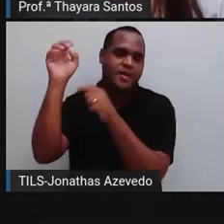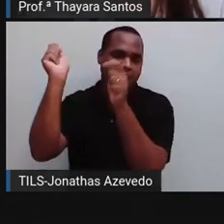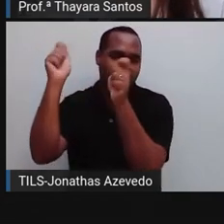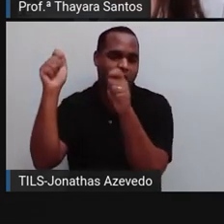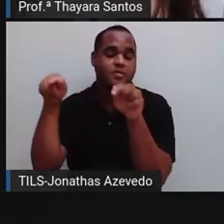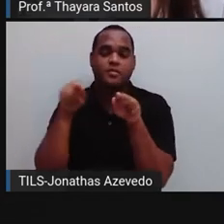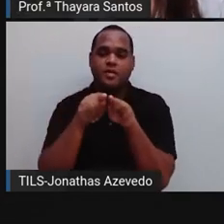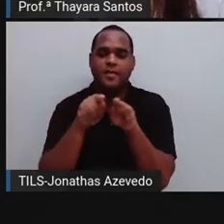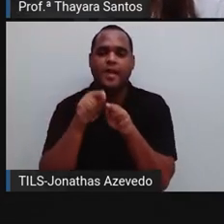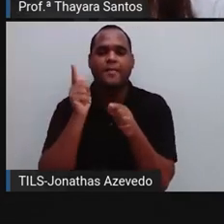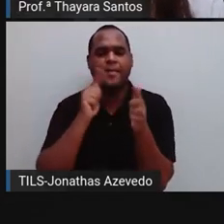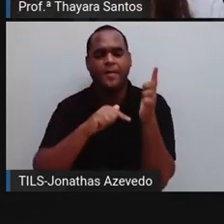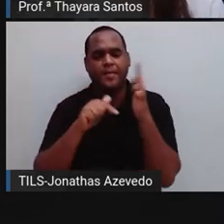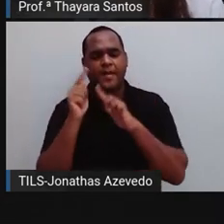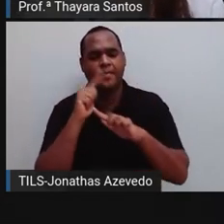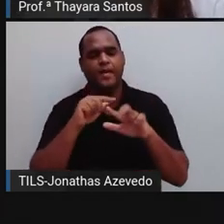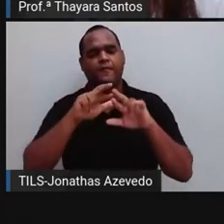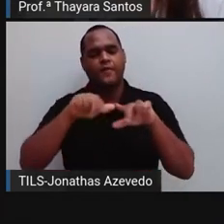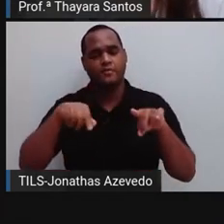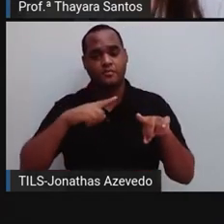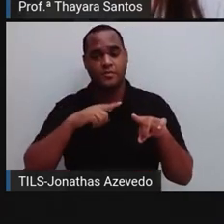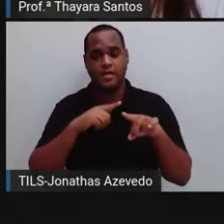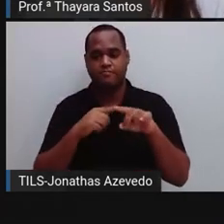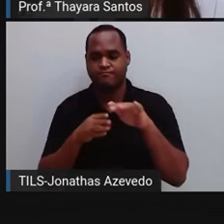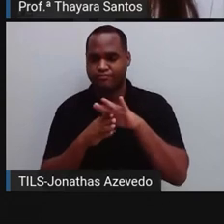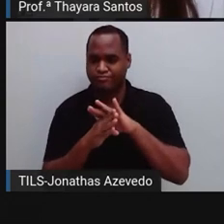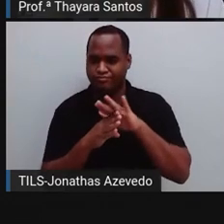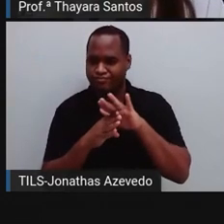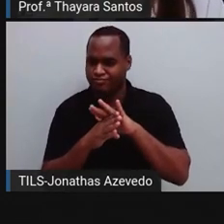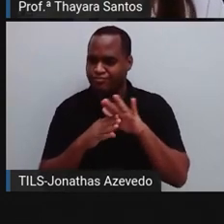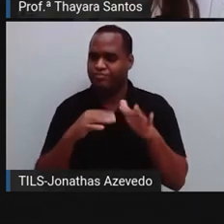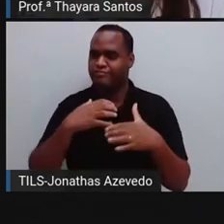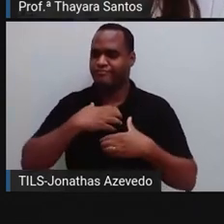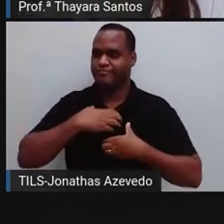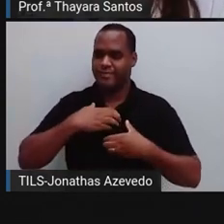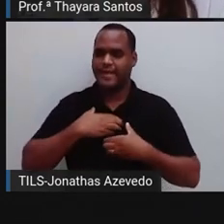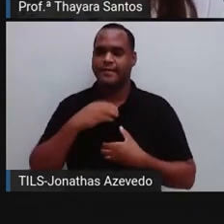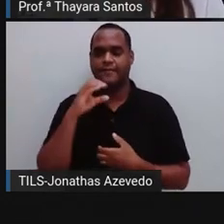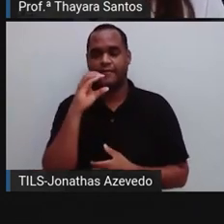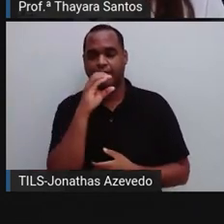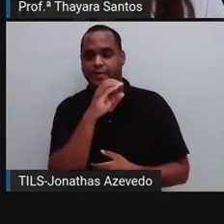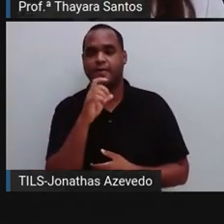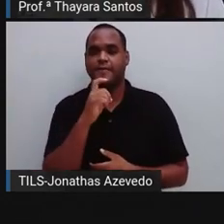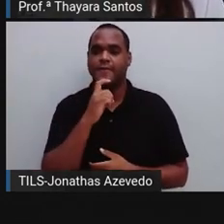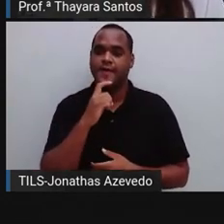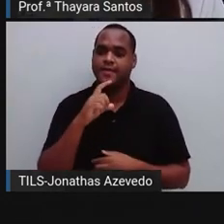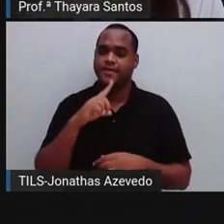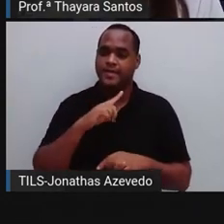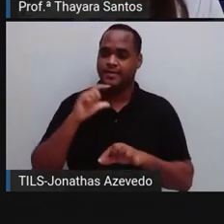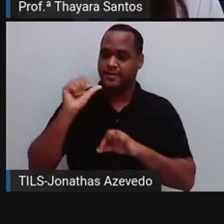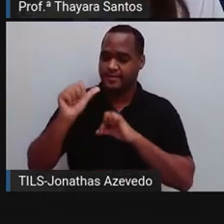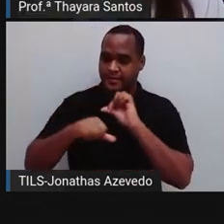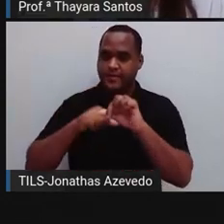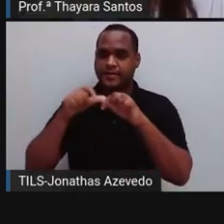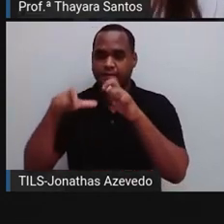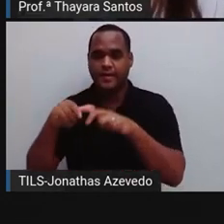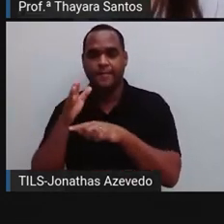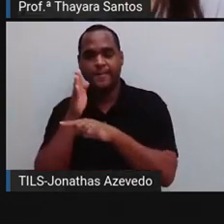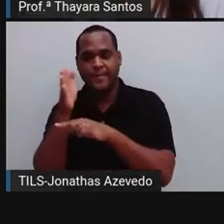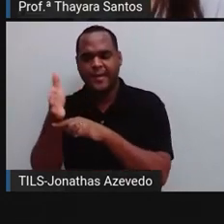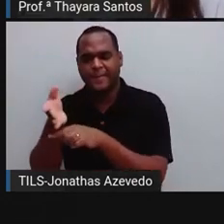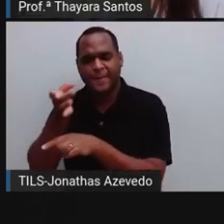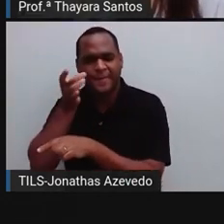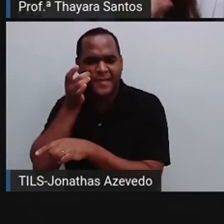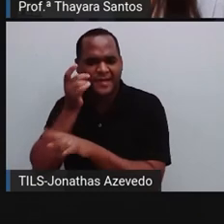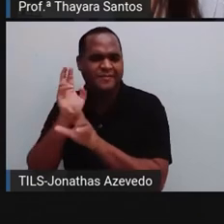isso pode acabar interferindo nessa sensação térmica. Isso pode fazer com que a gente sinta que aquele ambiente está mais frio ou mais